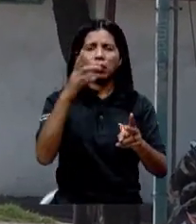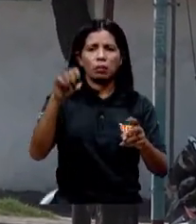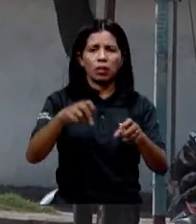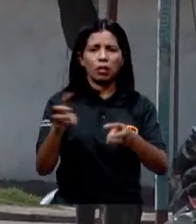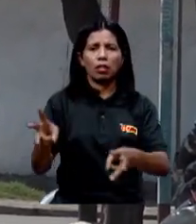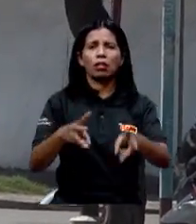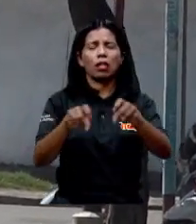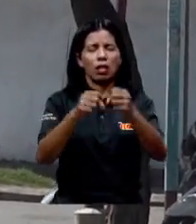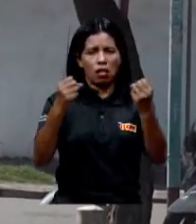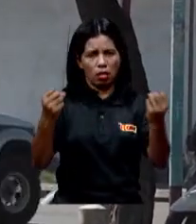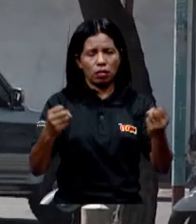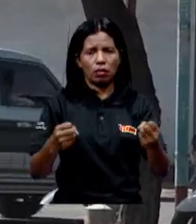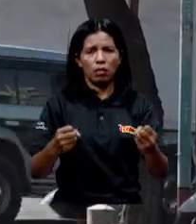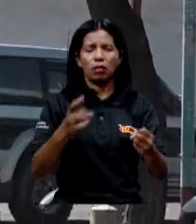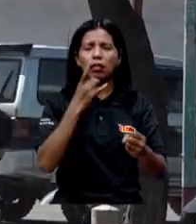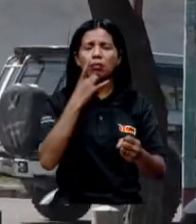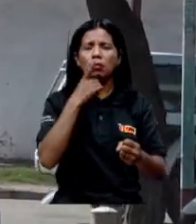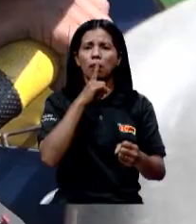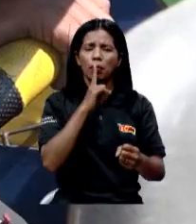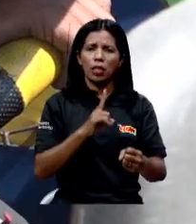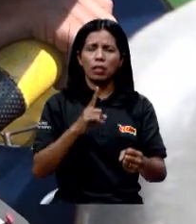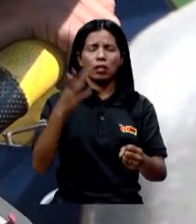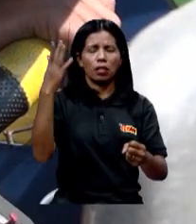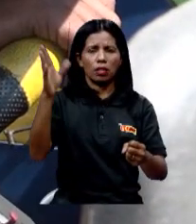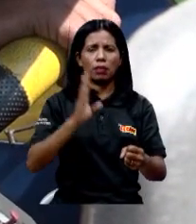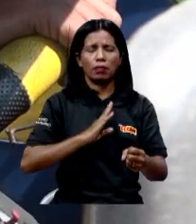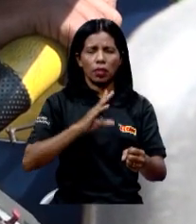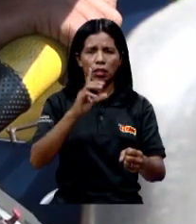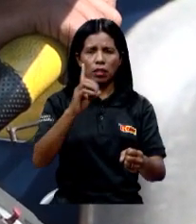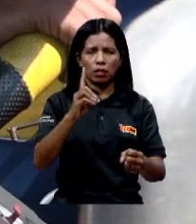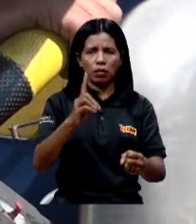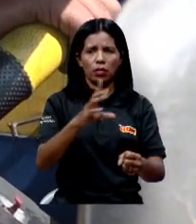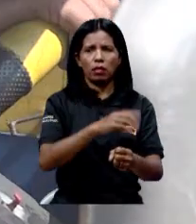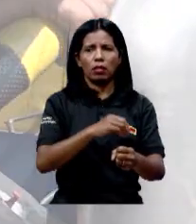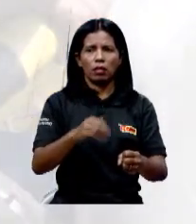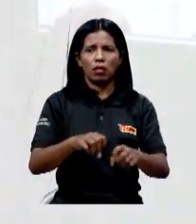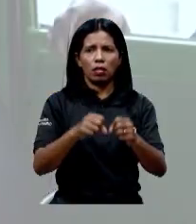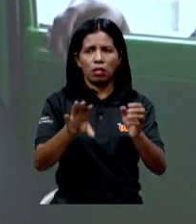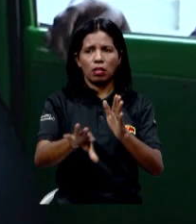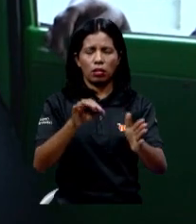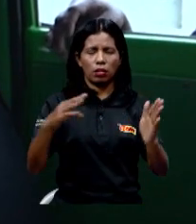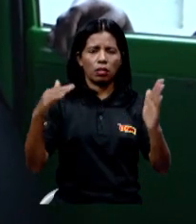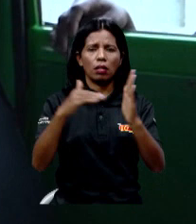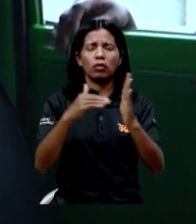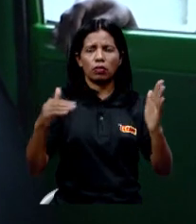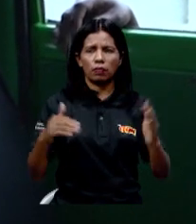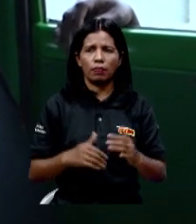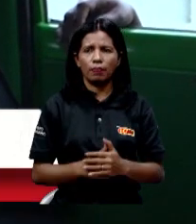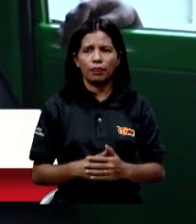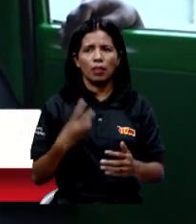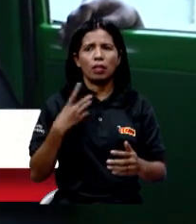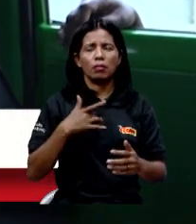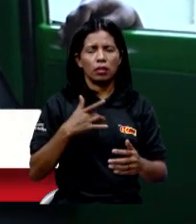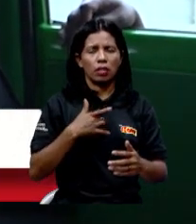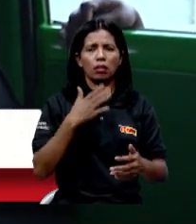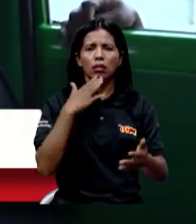ba ami barak ia lampu merah ida bidau ni karavis hitang ia lampu merah ada kolmera ni mus hitang. Ami sintimos ladun